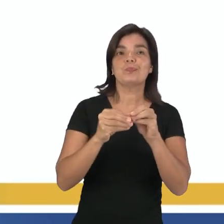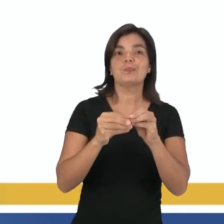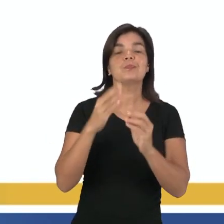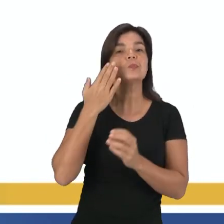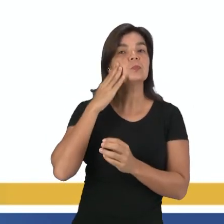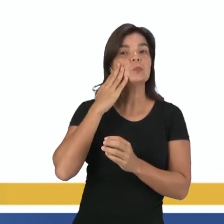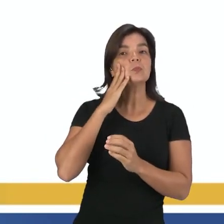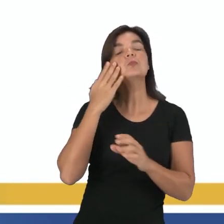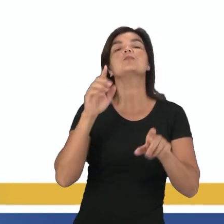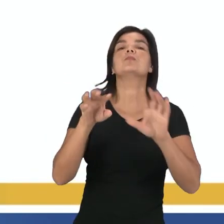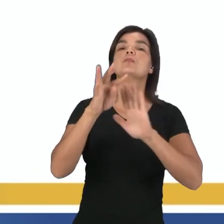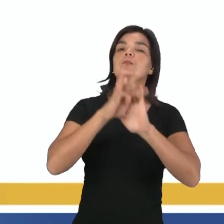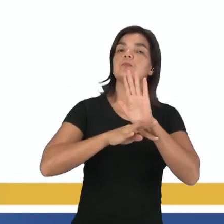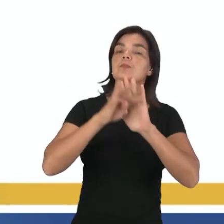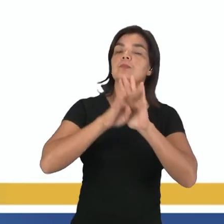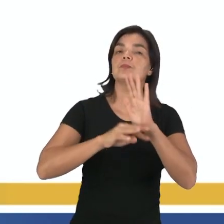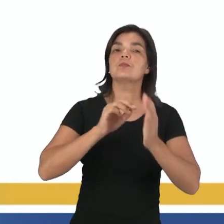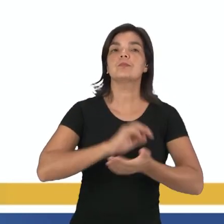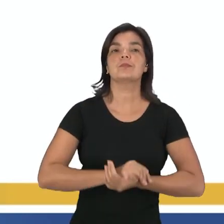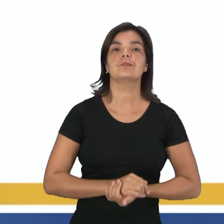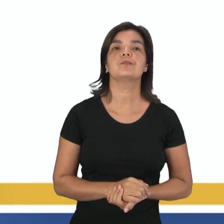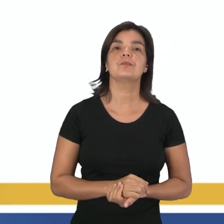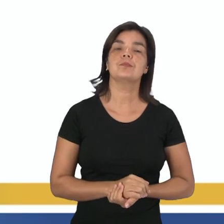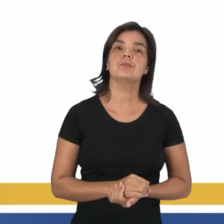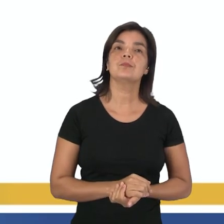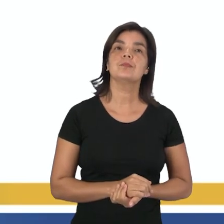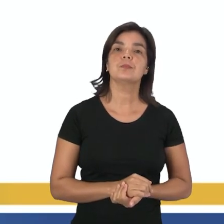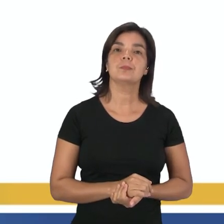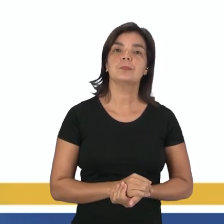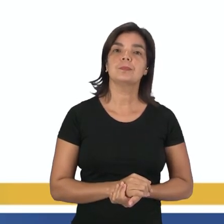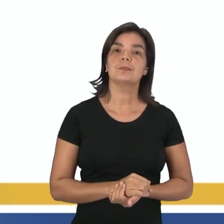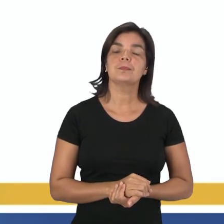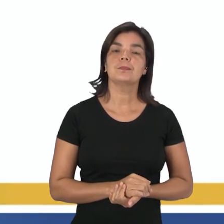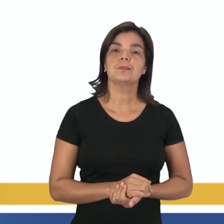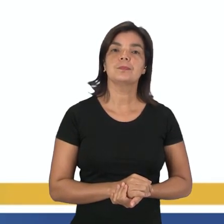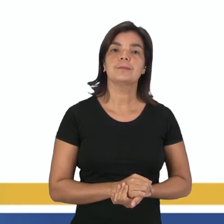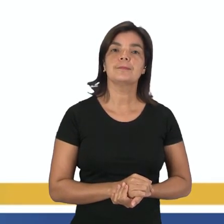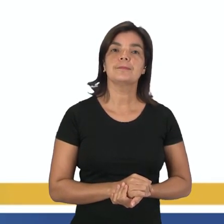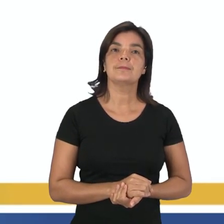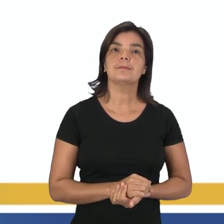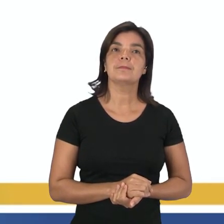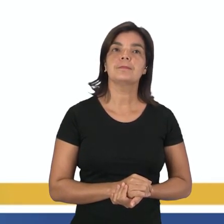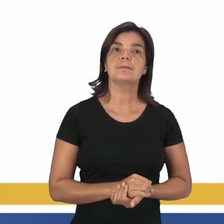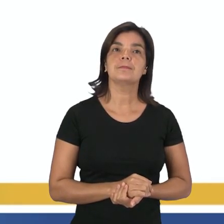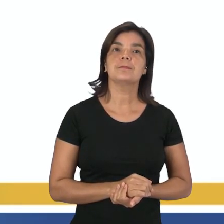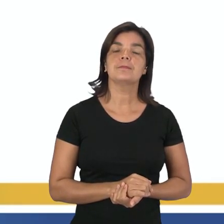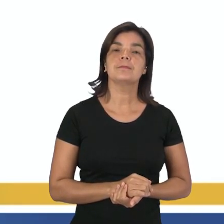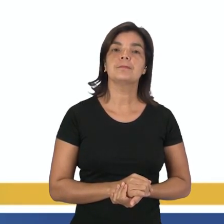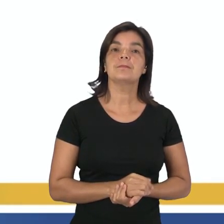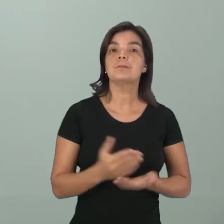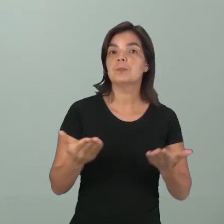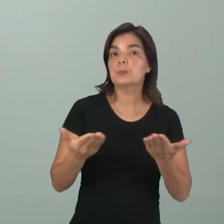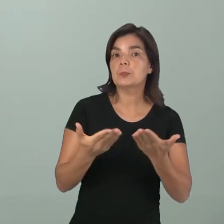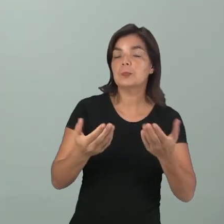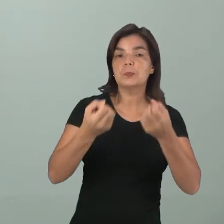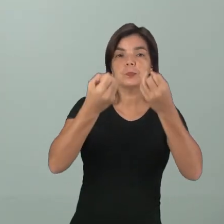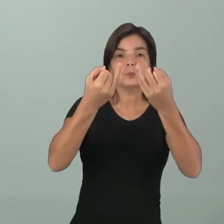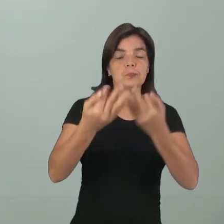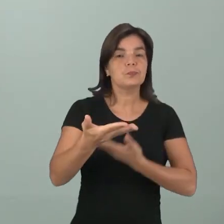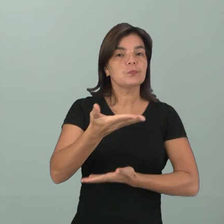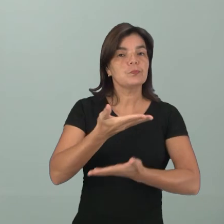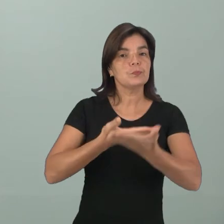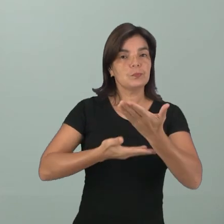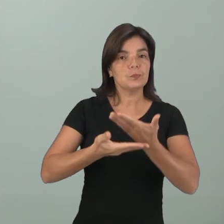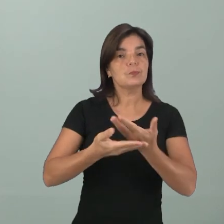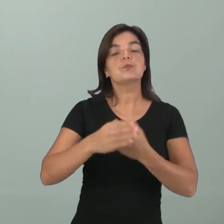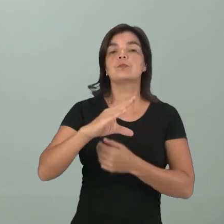de compreensão da mensagem e comprometem o texto. Hoje nós falamos das